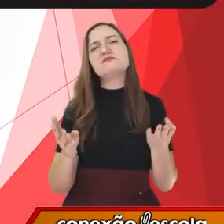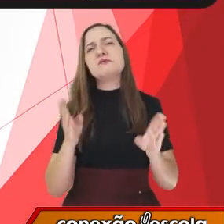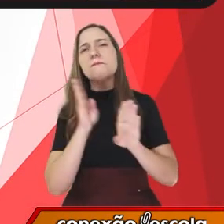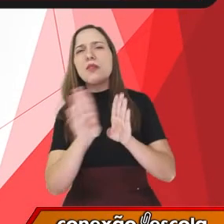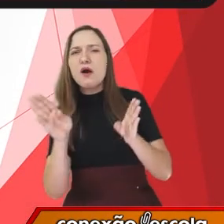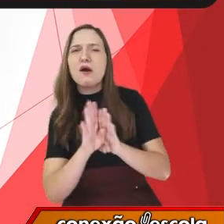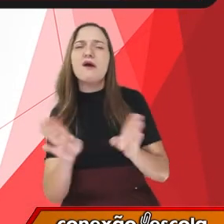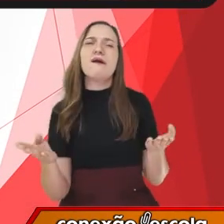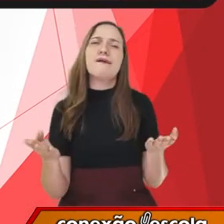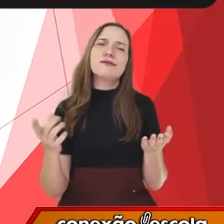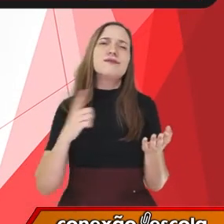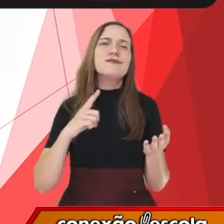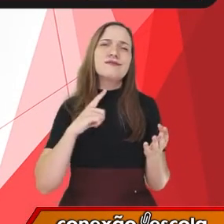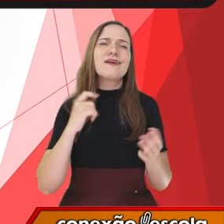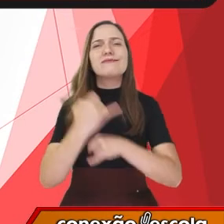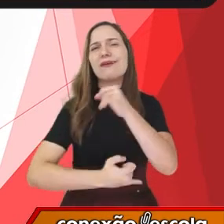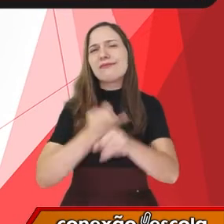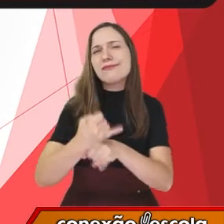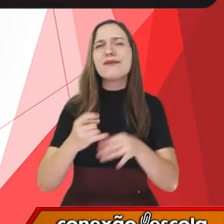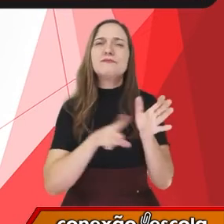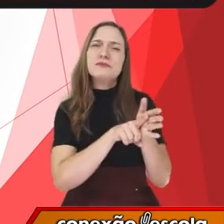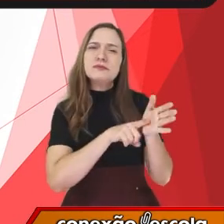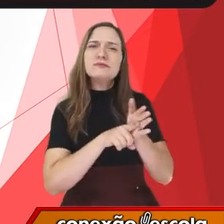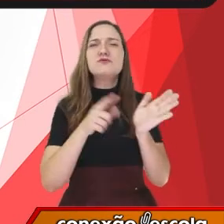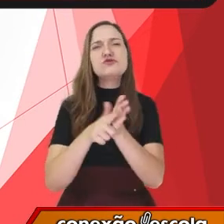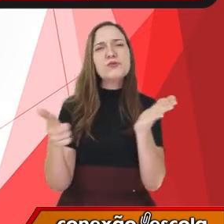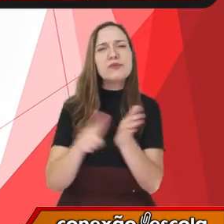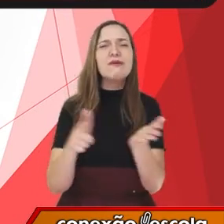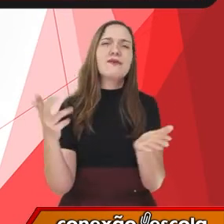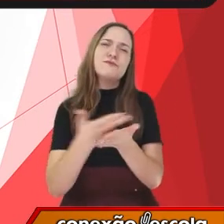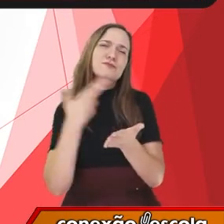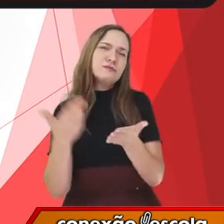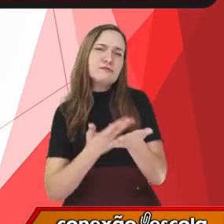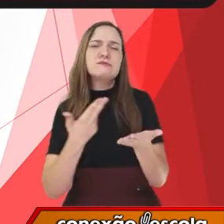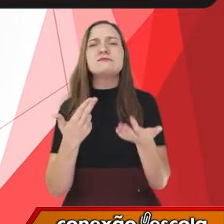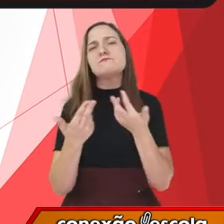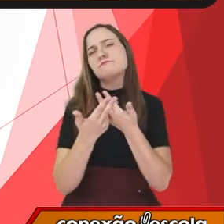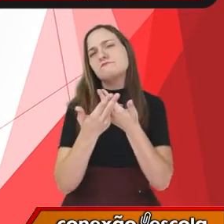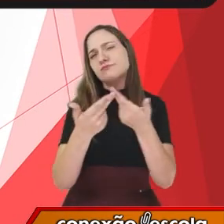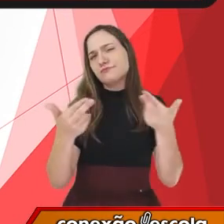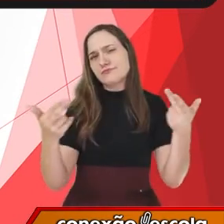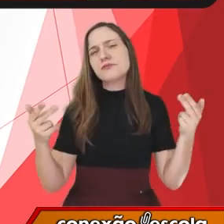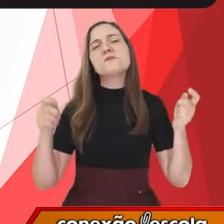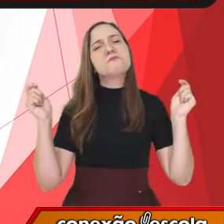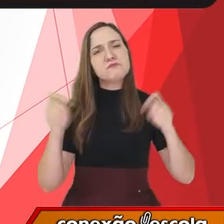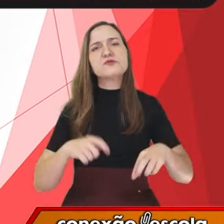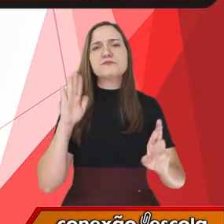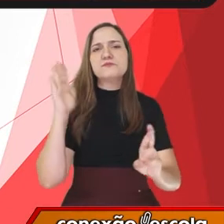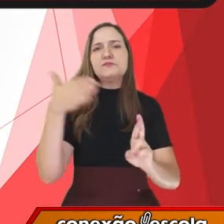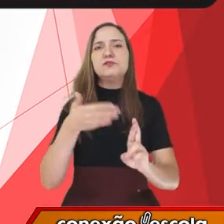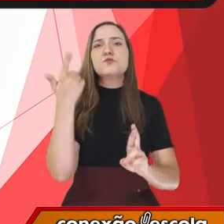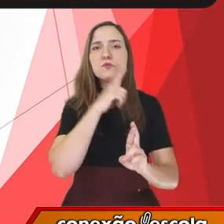blog, páginas, pesquisas, jornal, revista ou qualquer outra fonte para